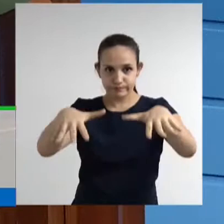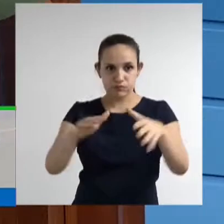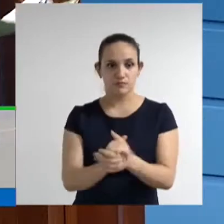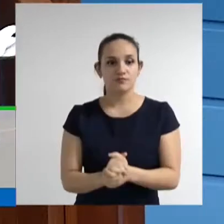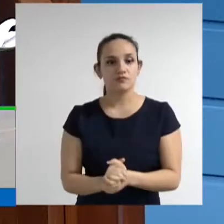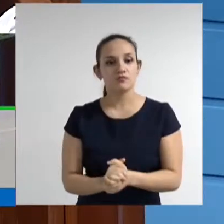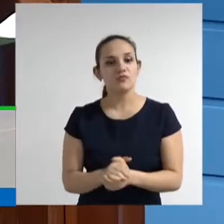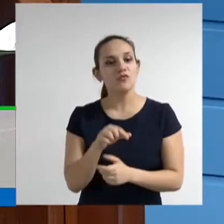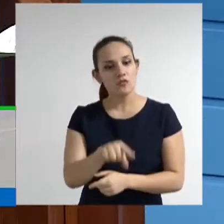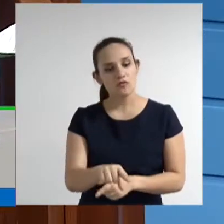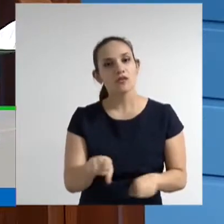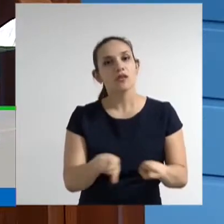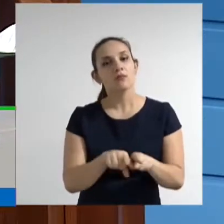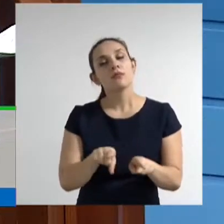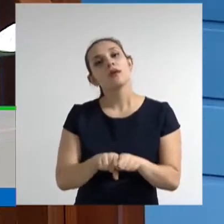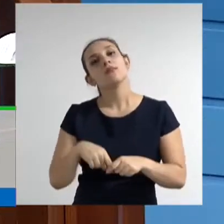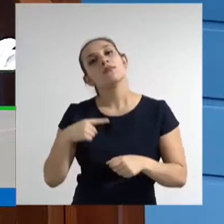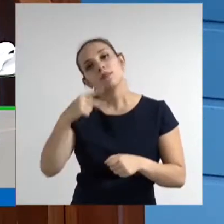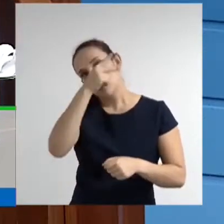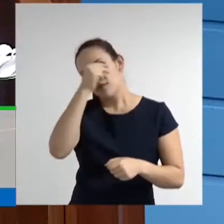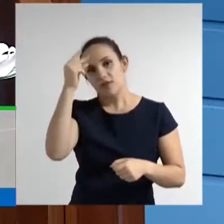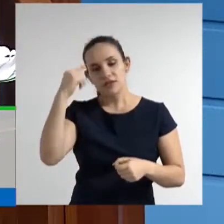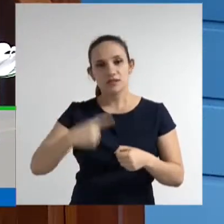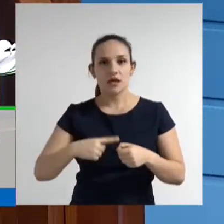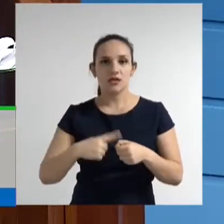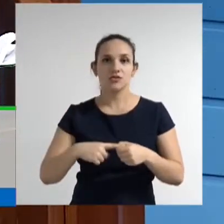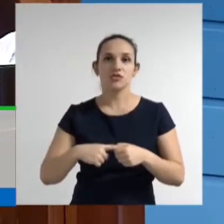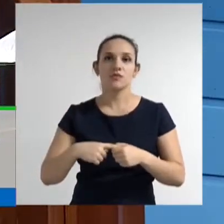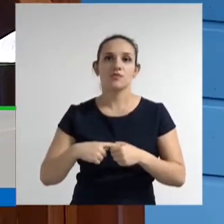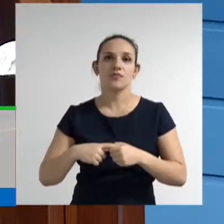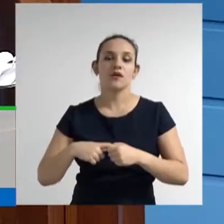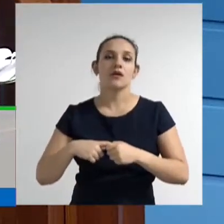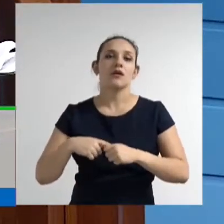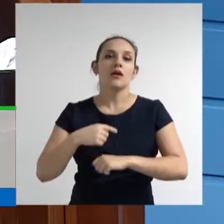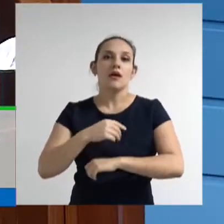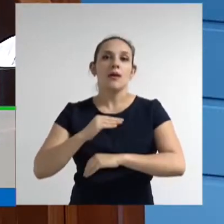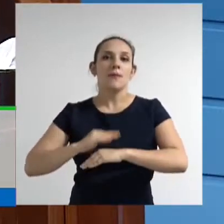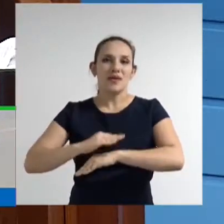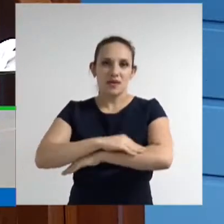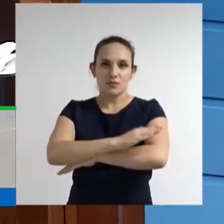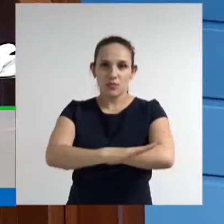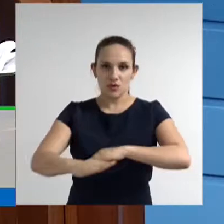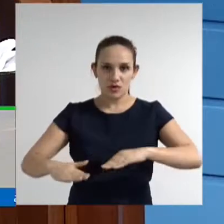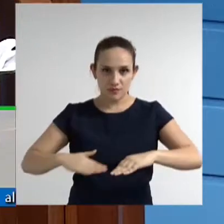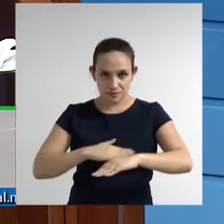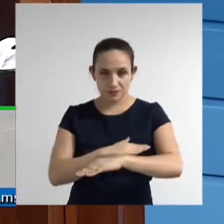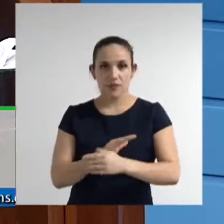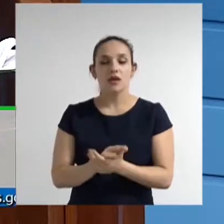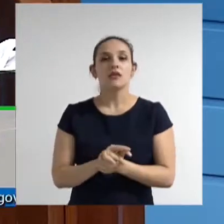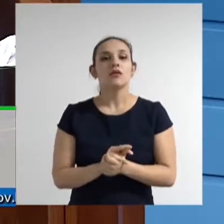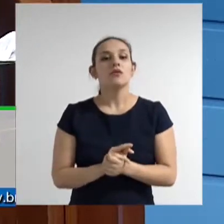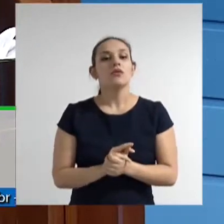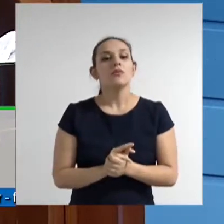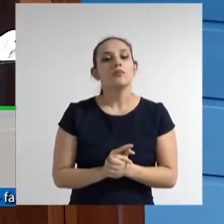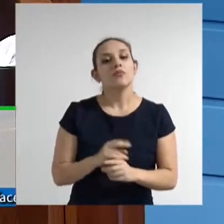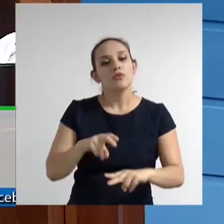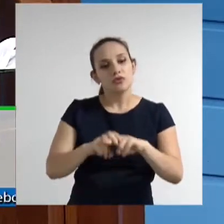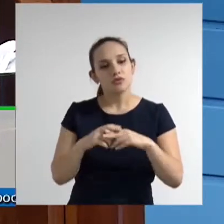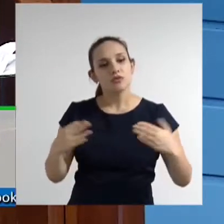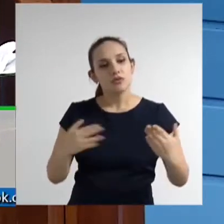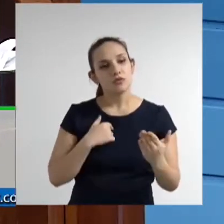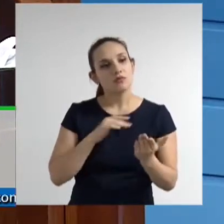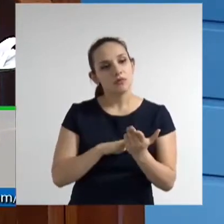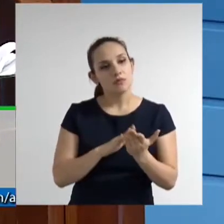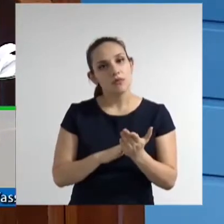presente ali, vereadores, enfim, para discutir esse tema. Então, eu faço esse apelo, deputado Eduardo Rocha, que Três Lagoas